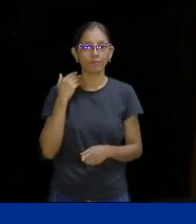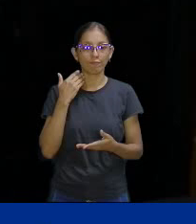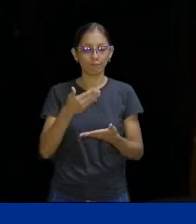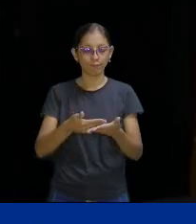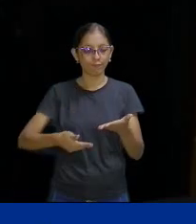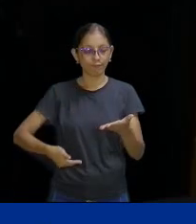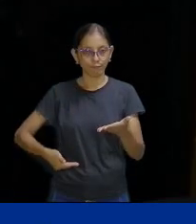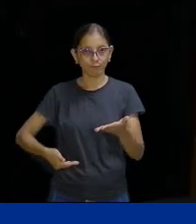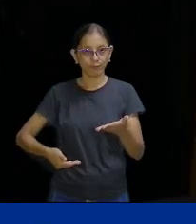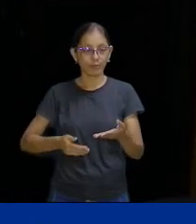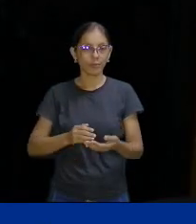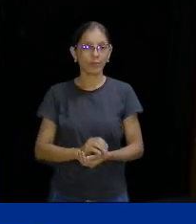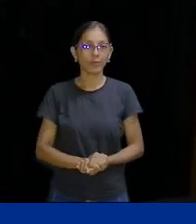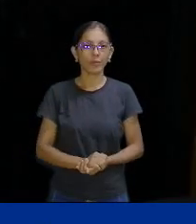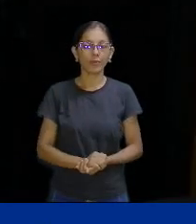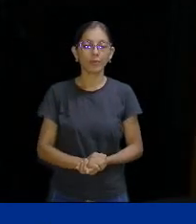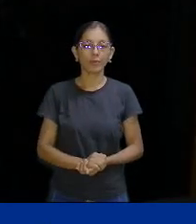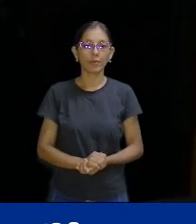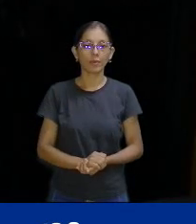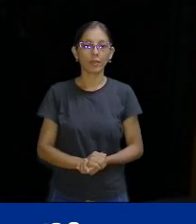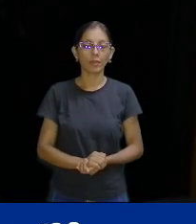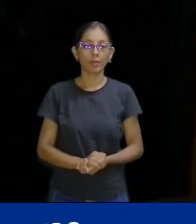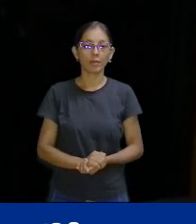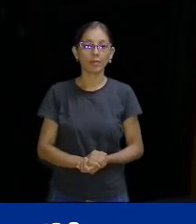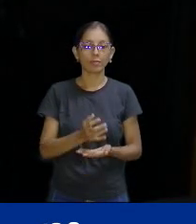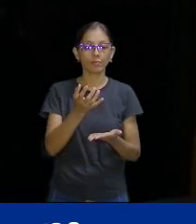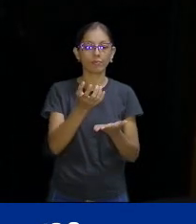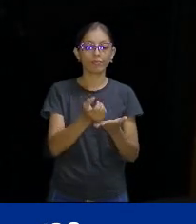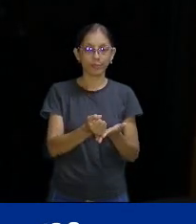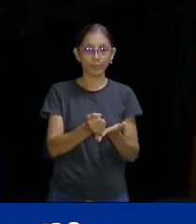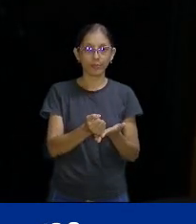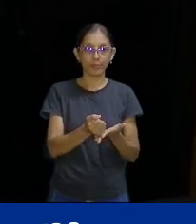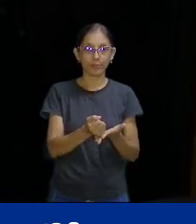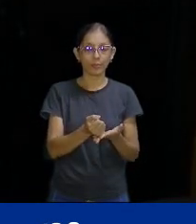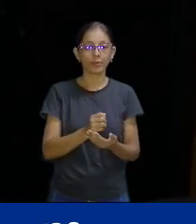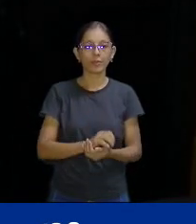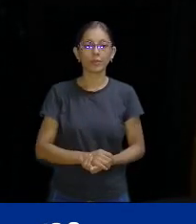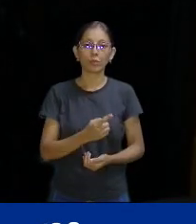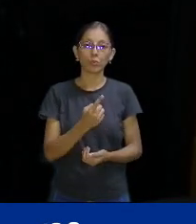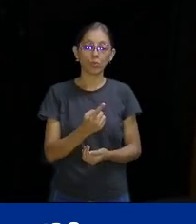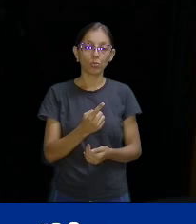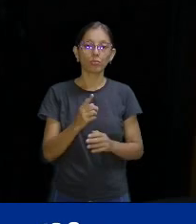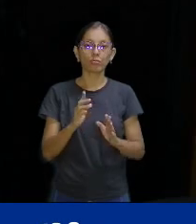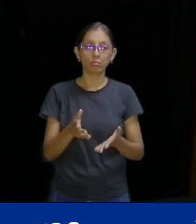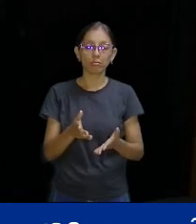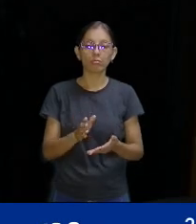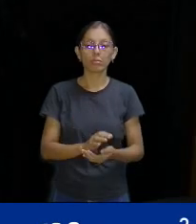eletrônica, juntado pelo NACEP e extraído dos sistemas de